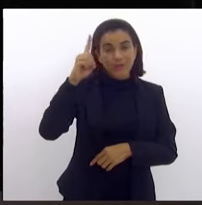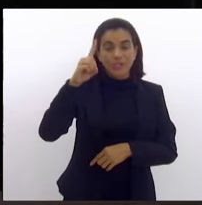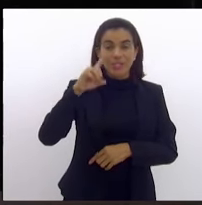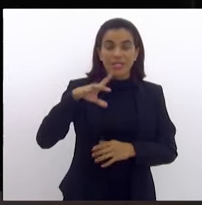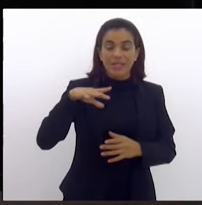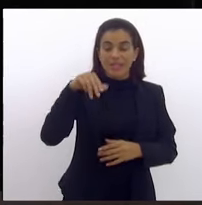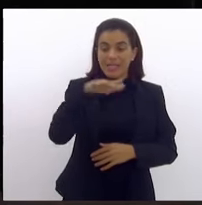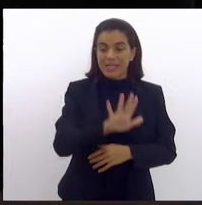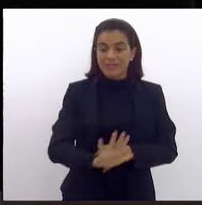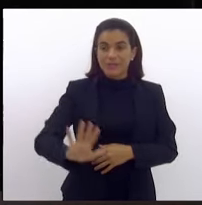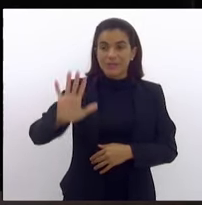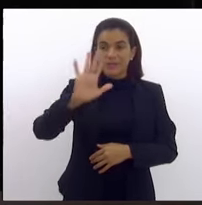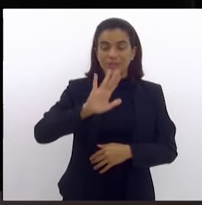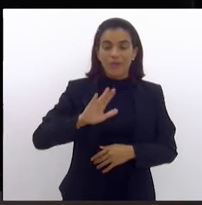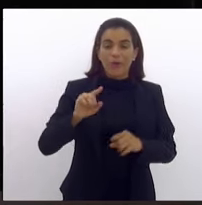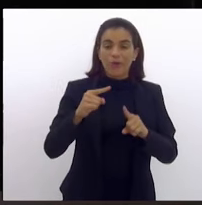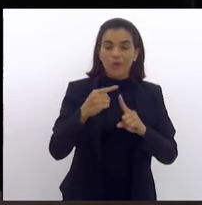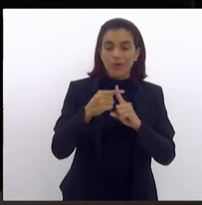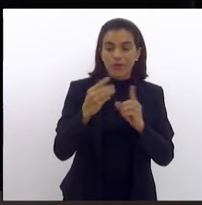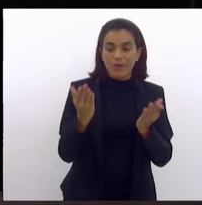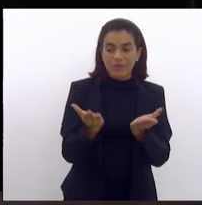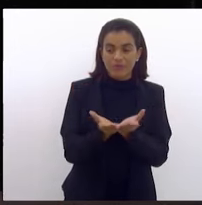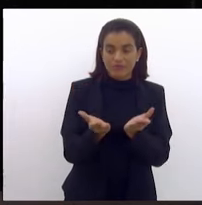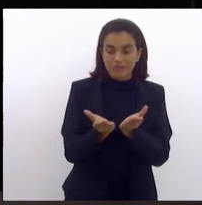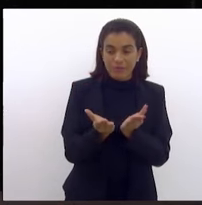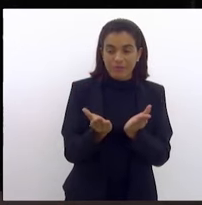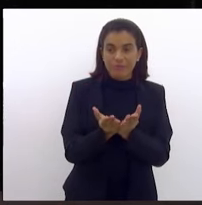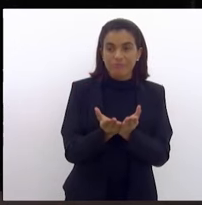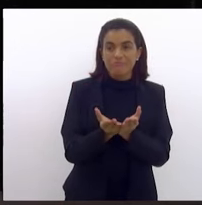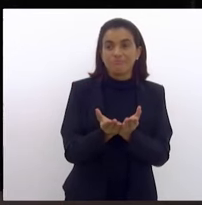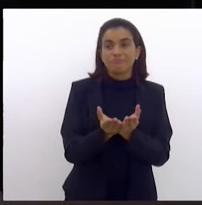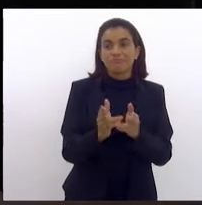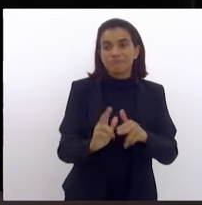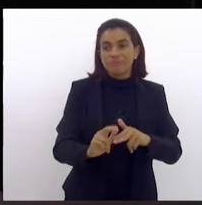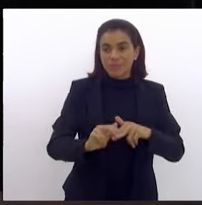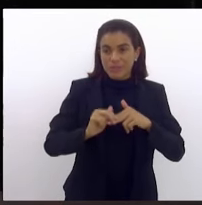da Evangélica, e com isso também queria